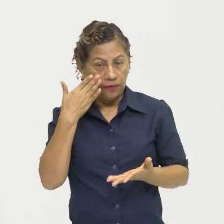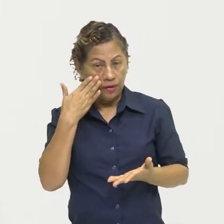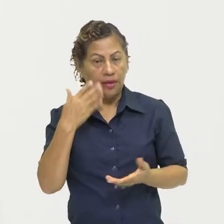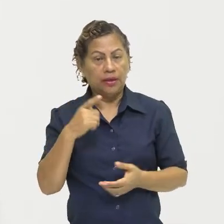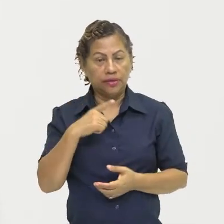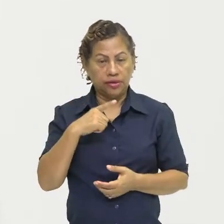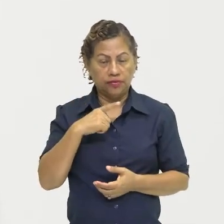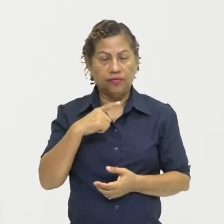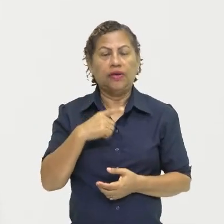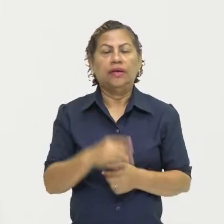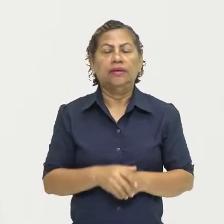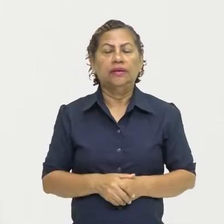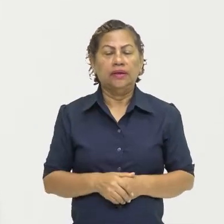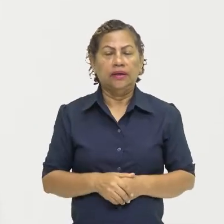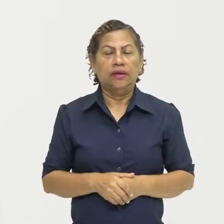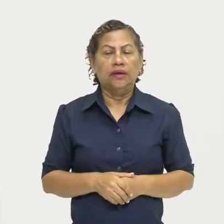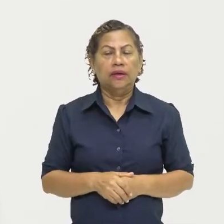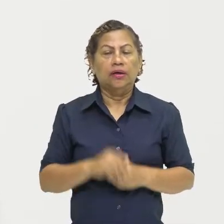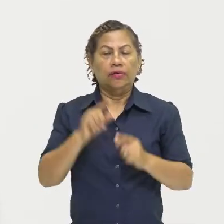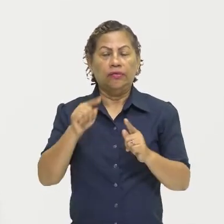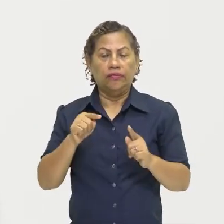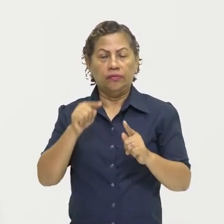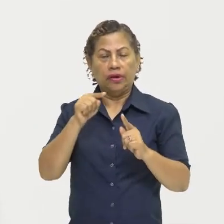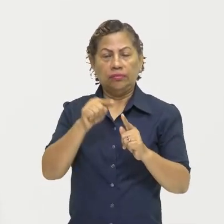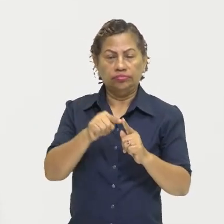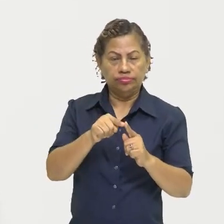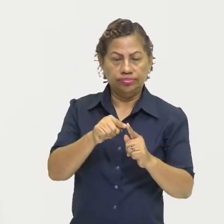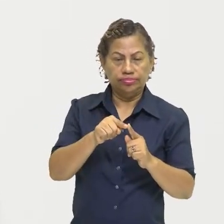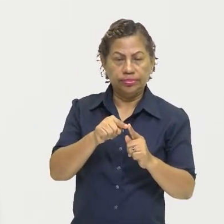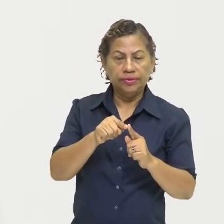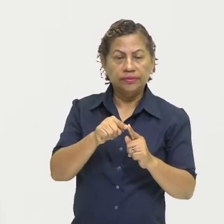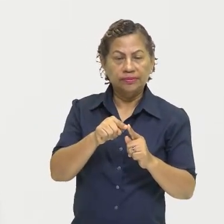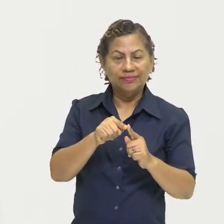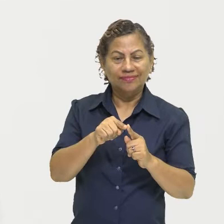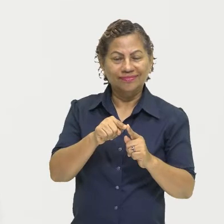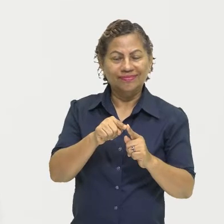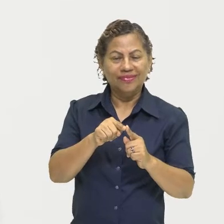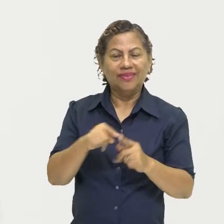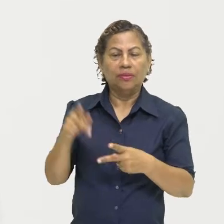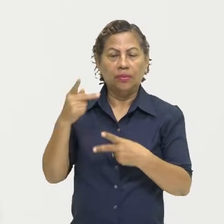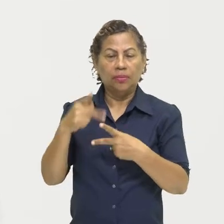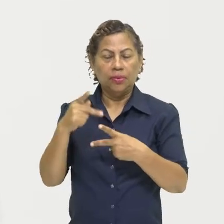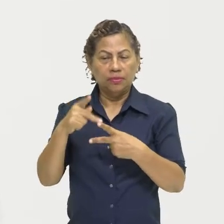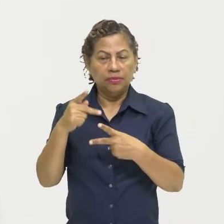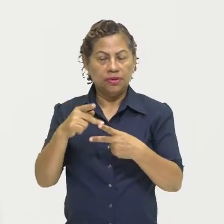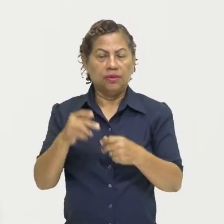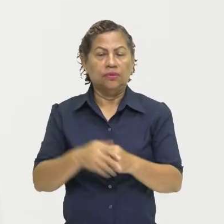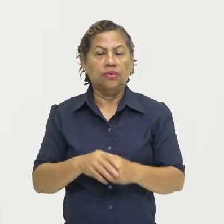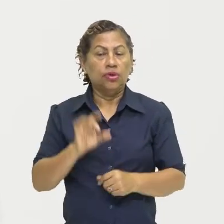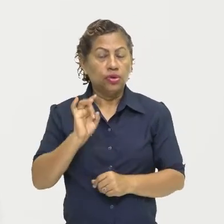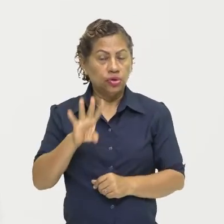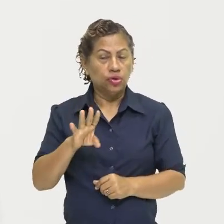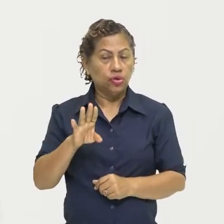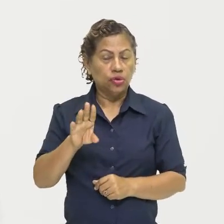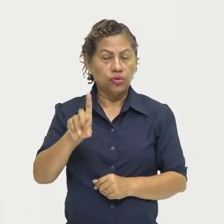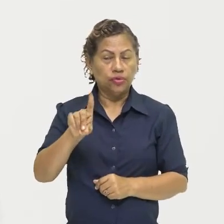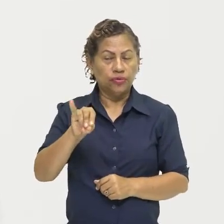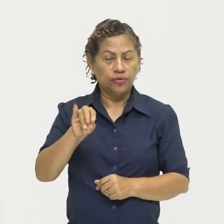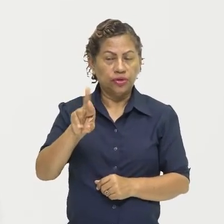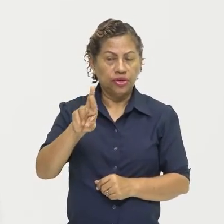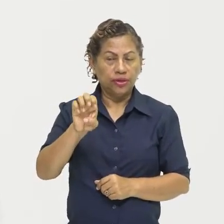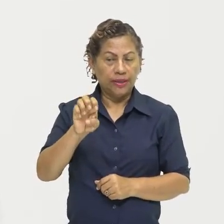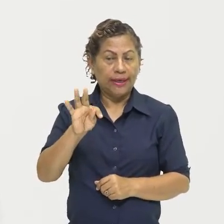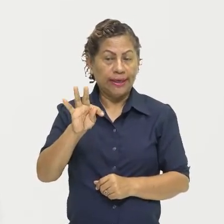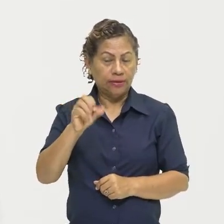uma preposição, né? No caso, os objetos indiretos, tá? São eles que vão